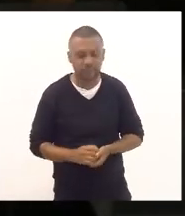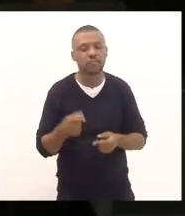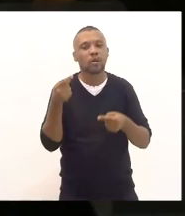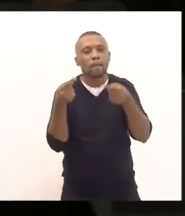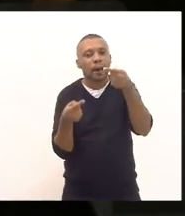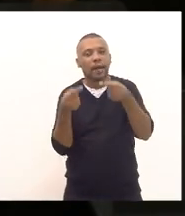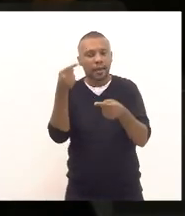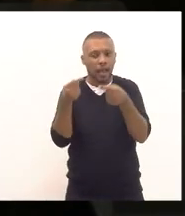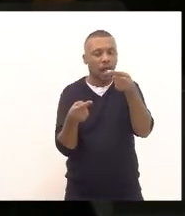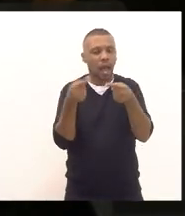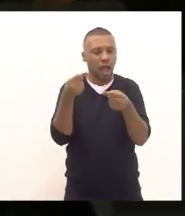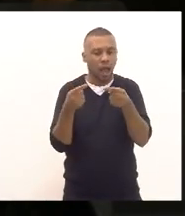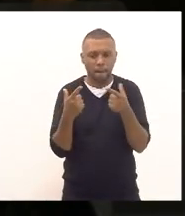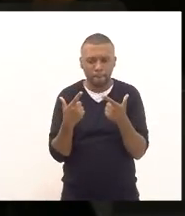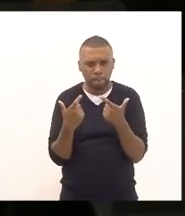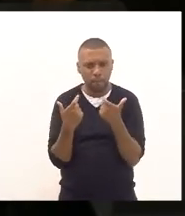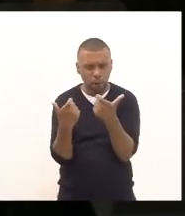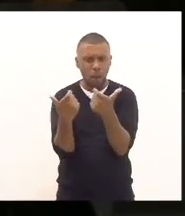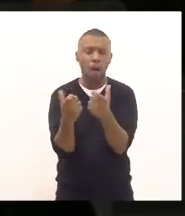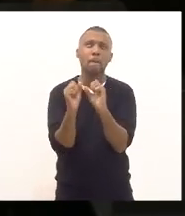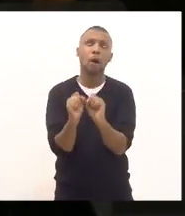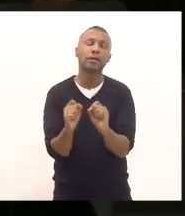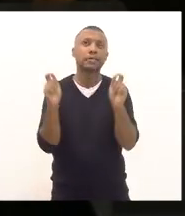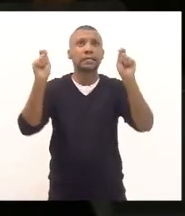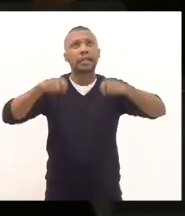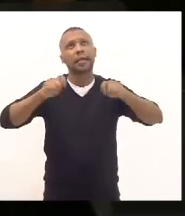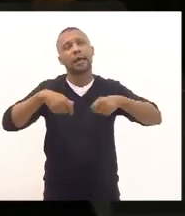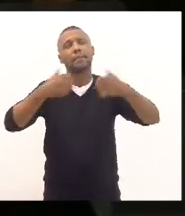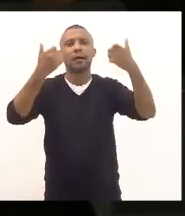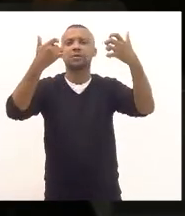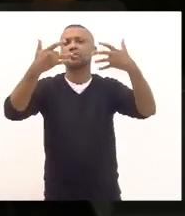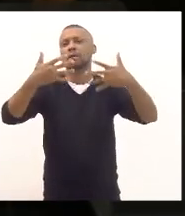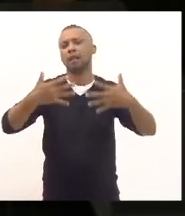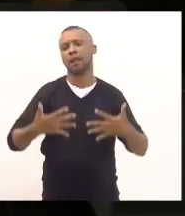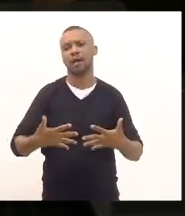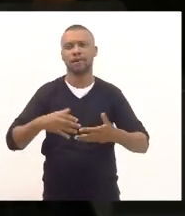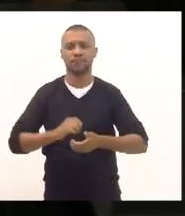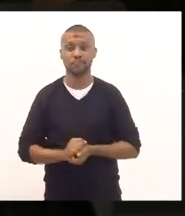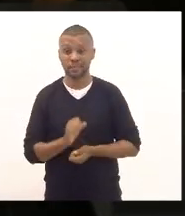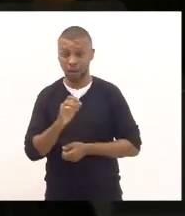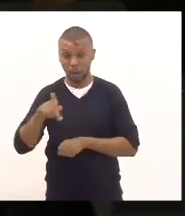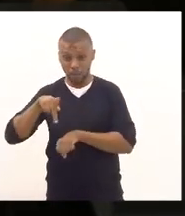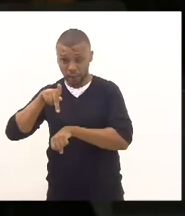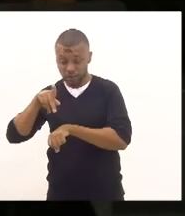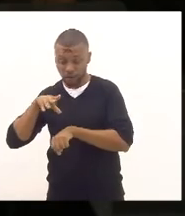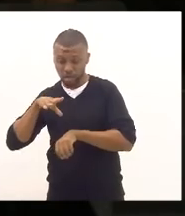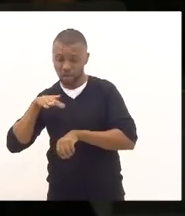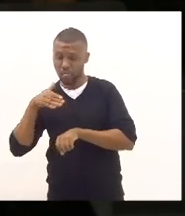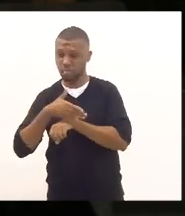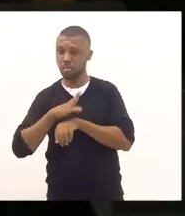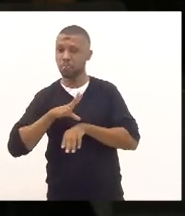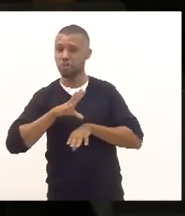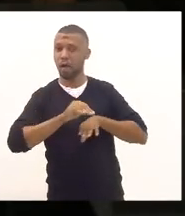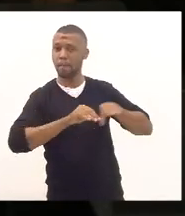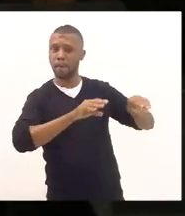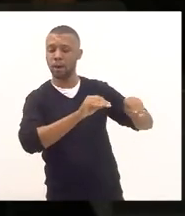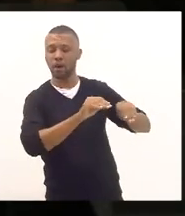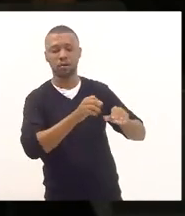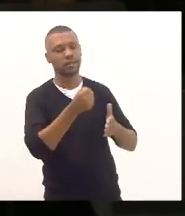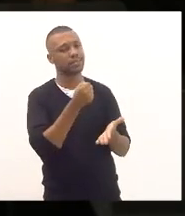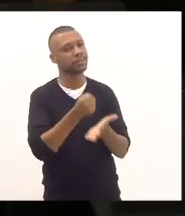guerra pode se justificar quem invadir outro país já